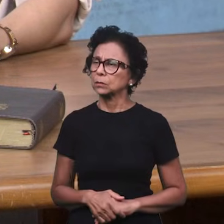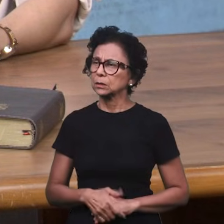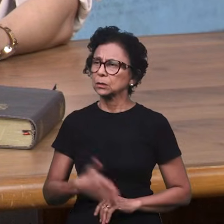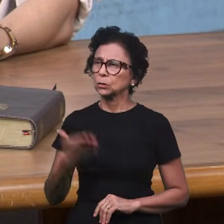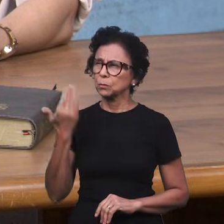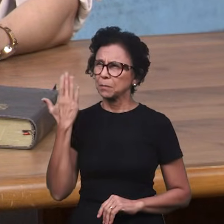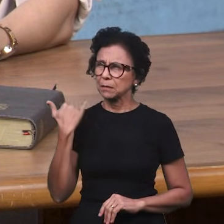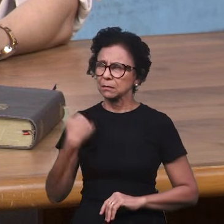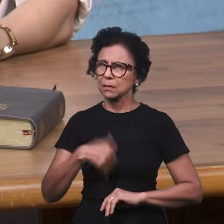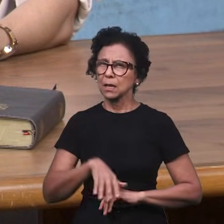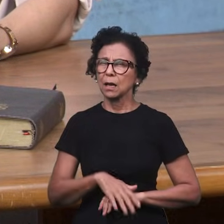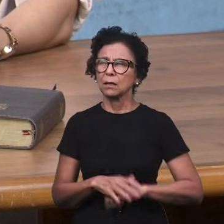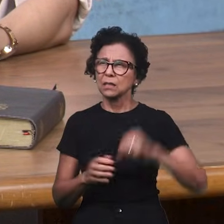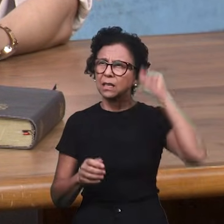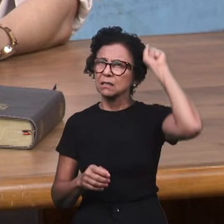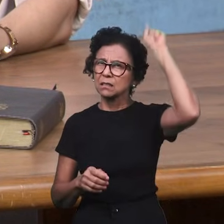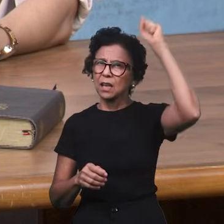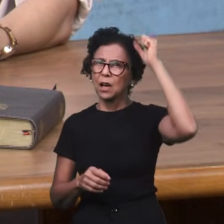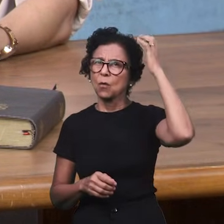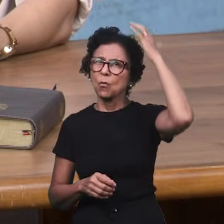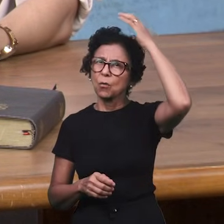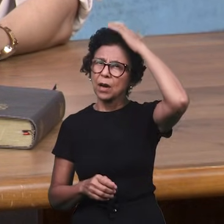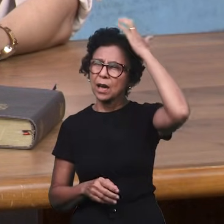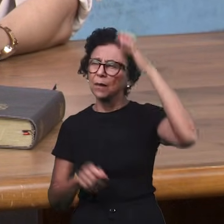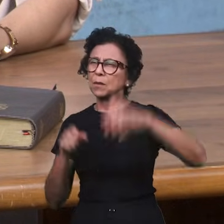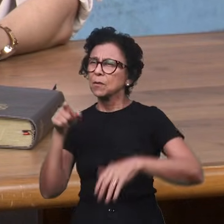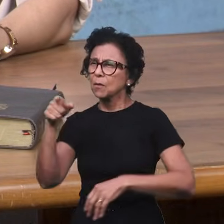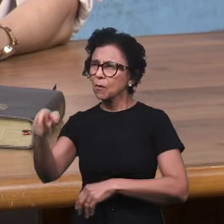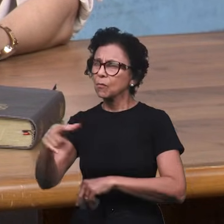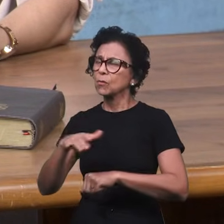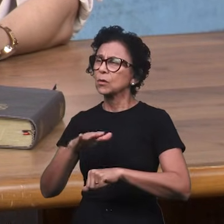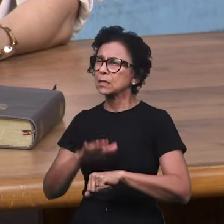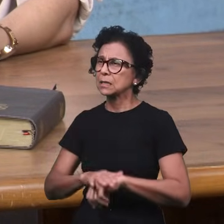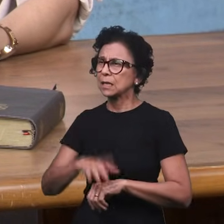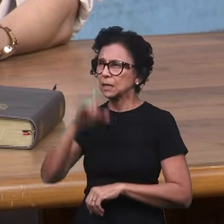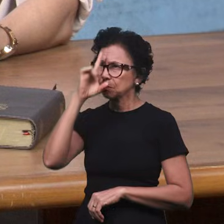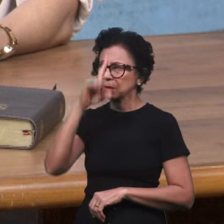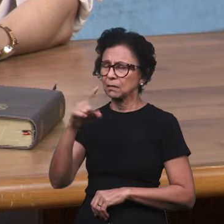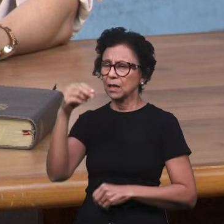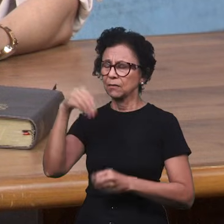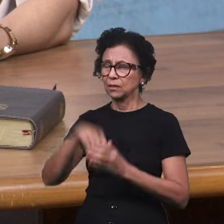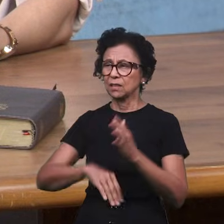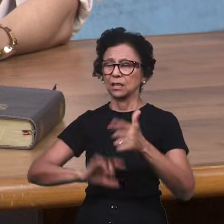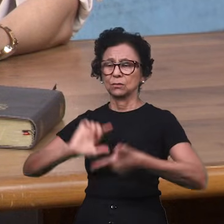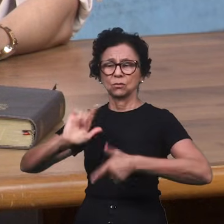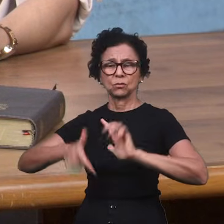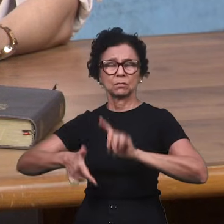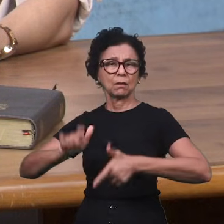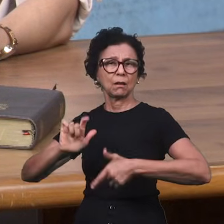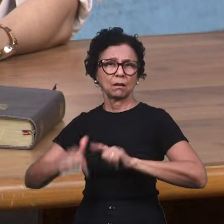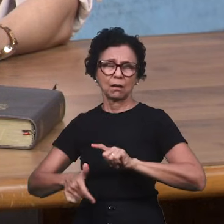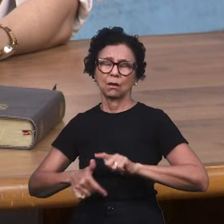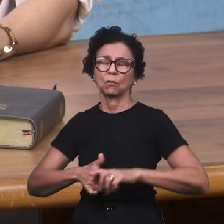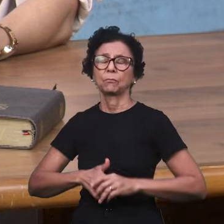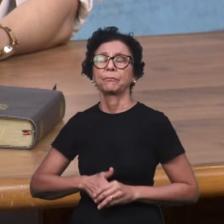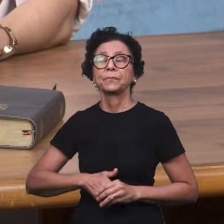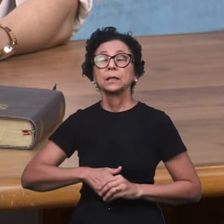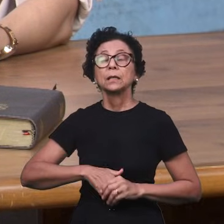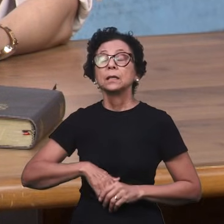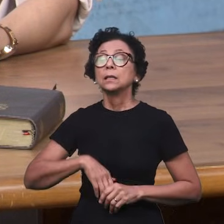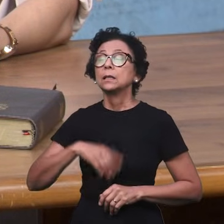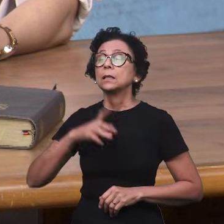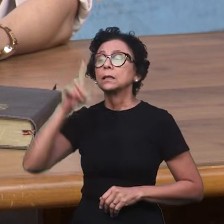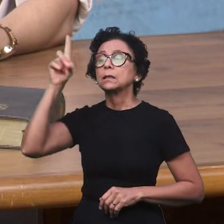ainda rei, eras tu que fazias sair e entrar a Israel. Também o Senhor teu Deus te disse: